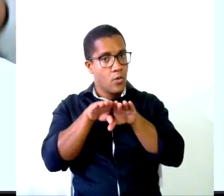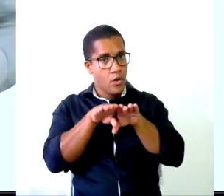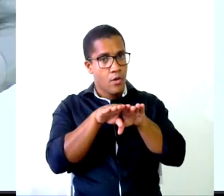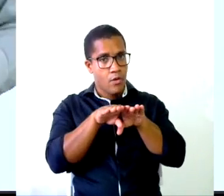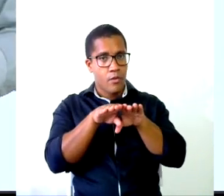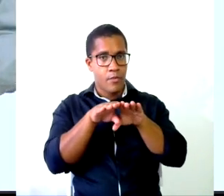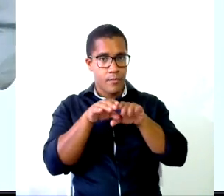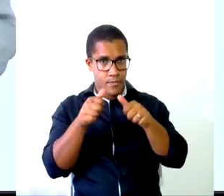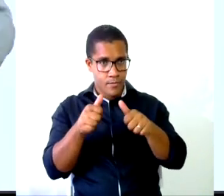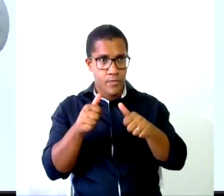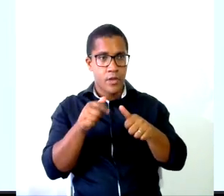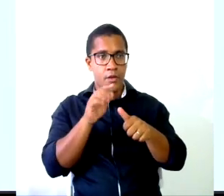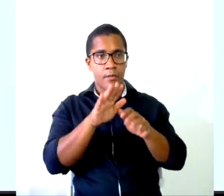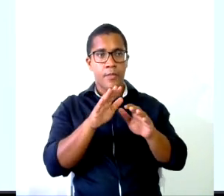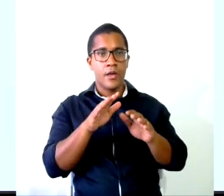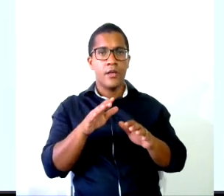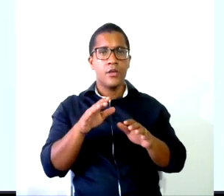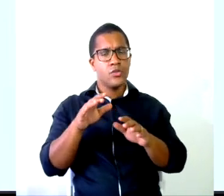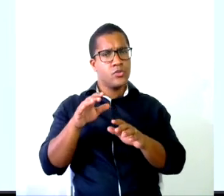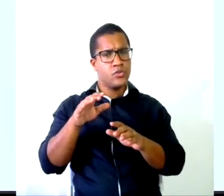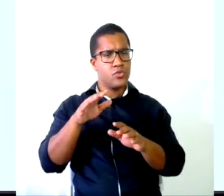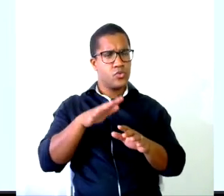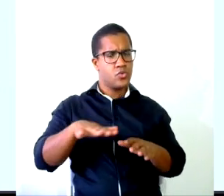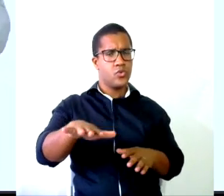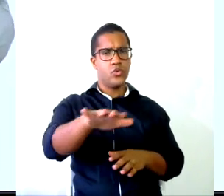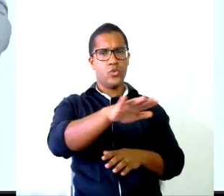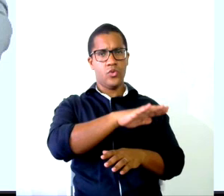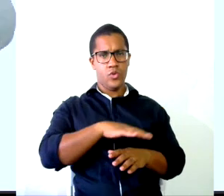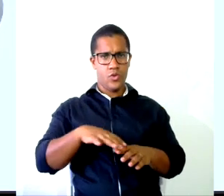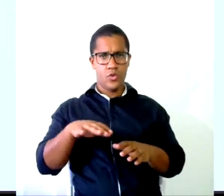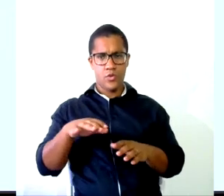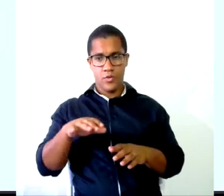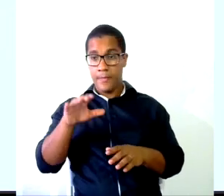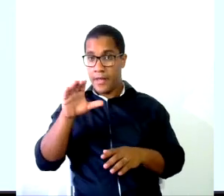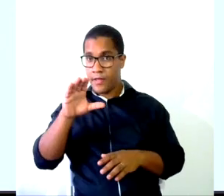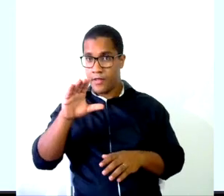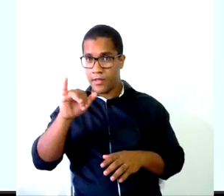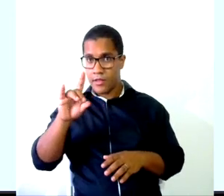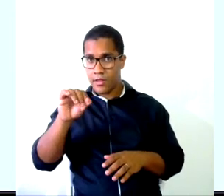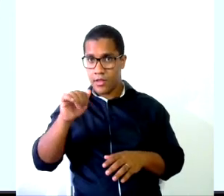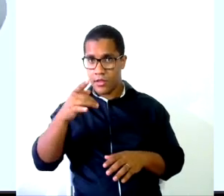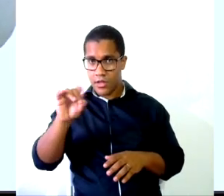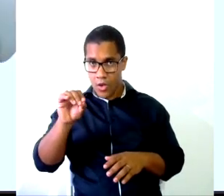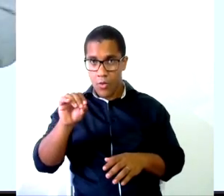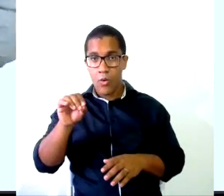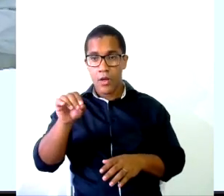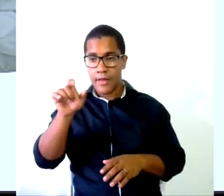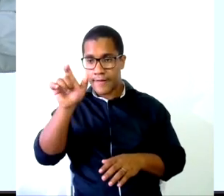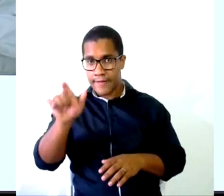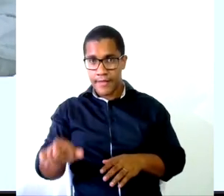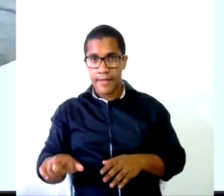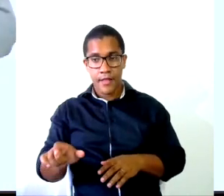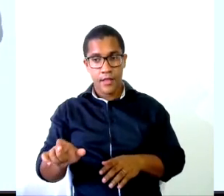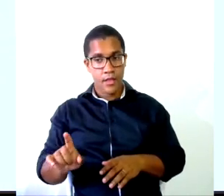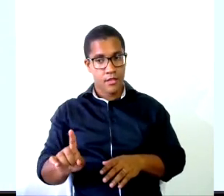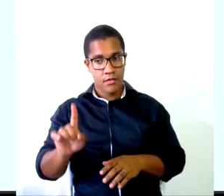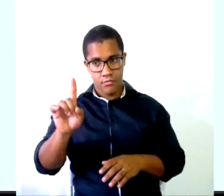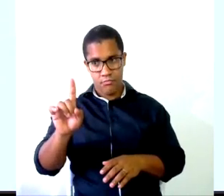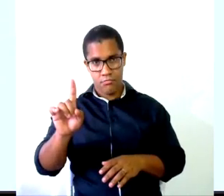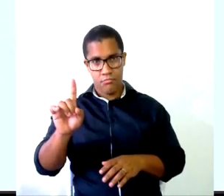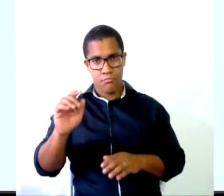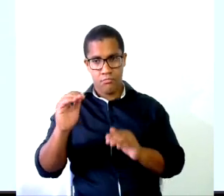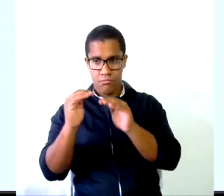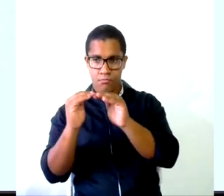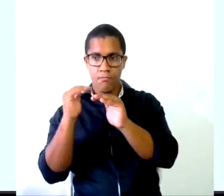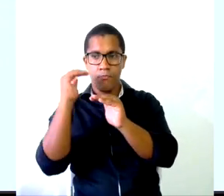à sociedade, não tinha os mesmos privilégios dos cidadãos. Entendam isso. Porque